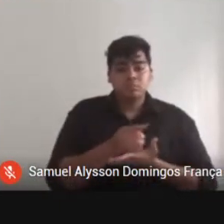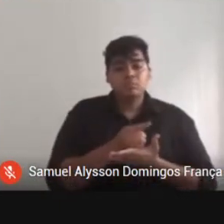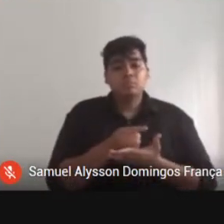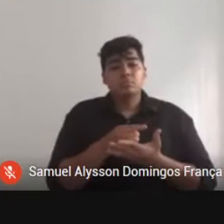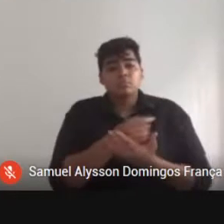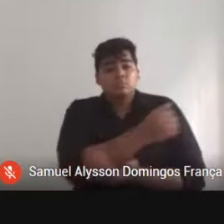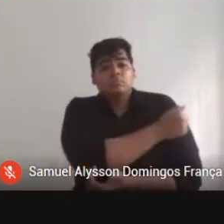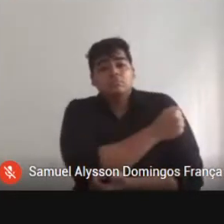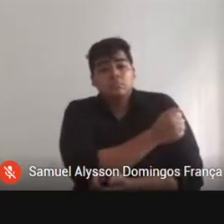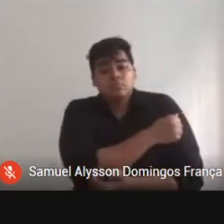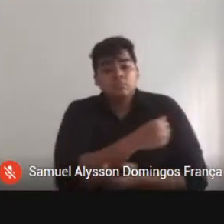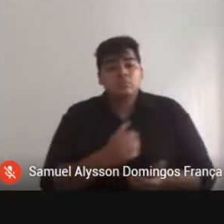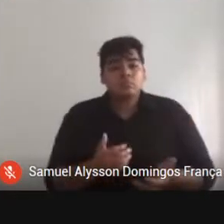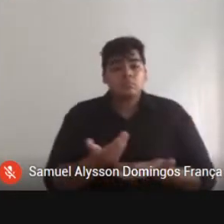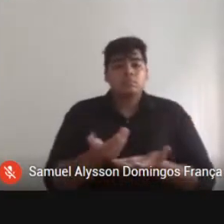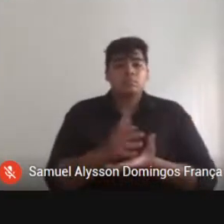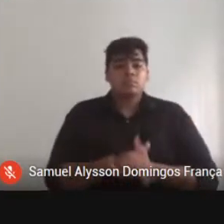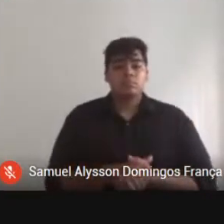estudantes,